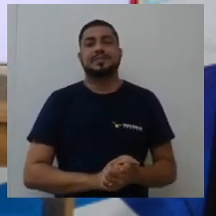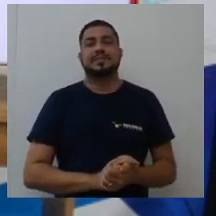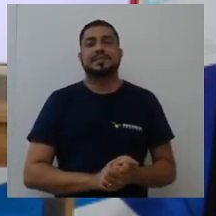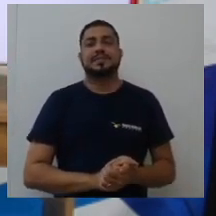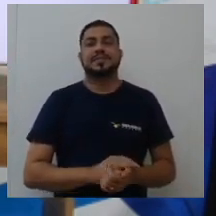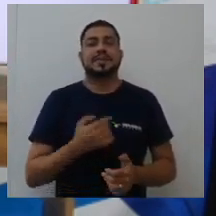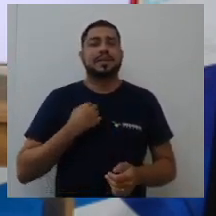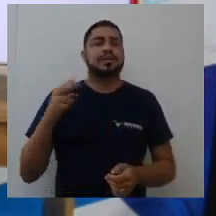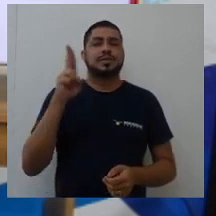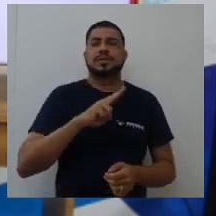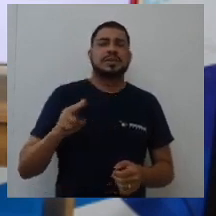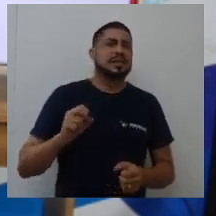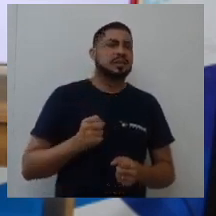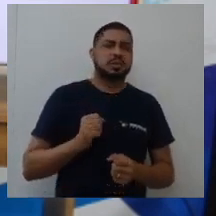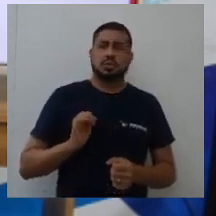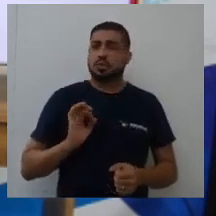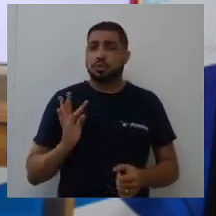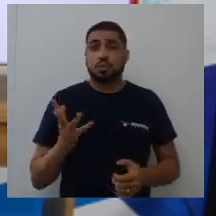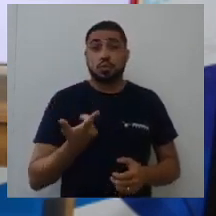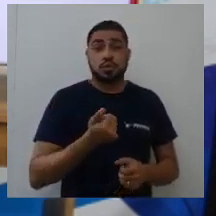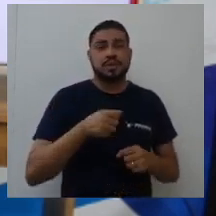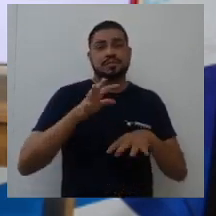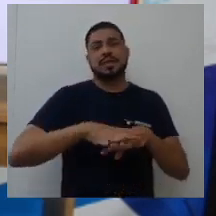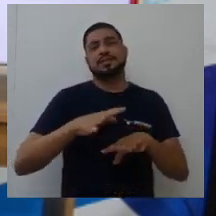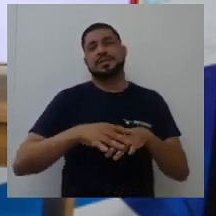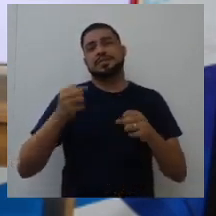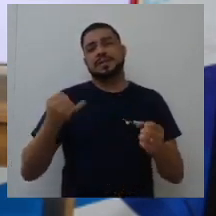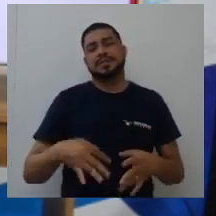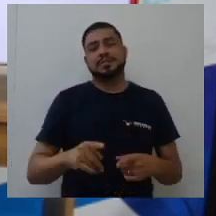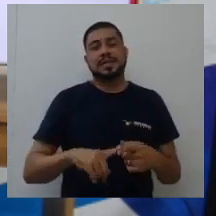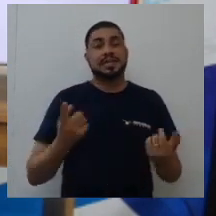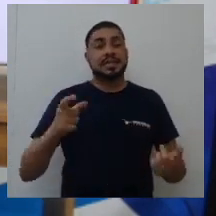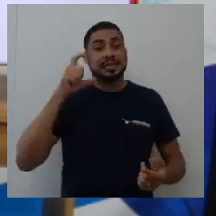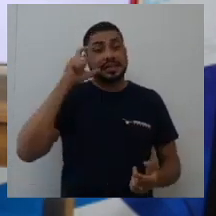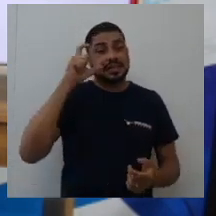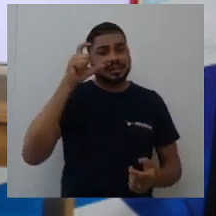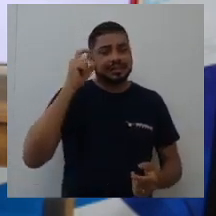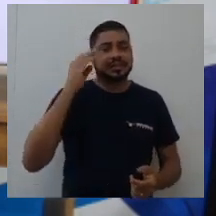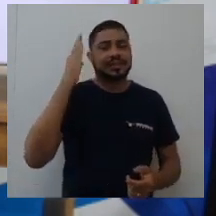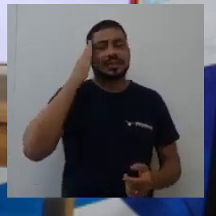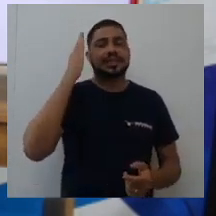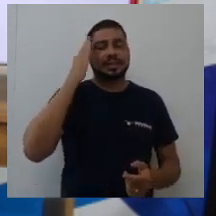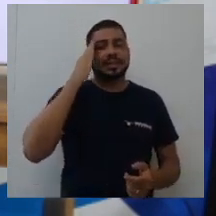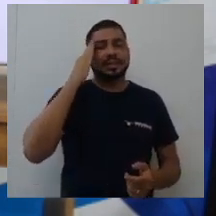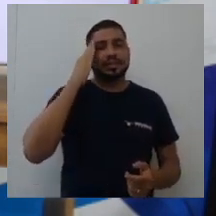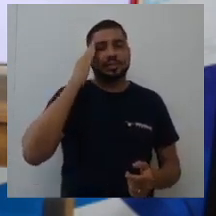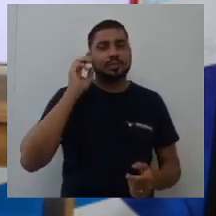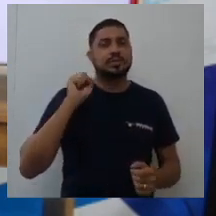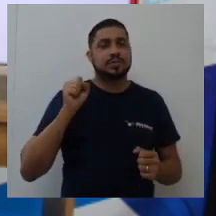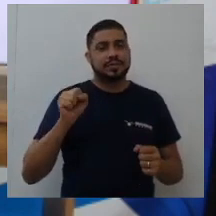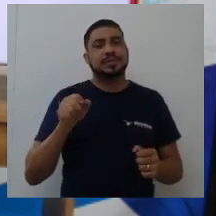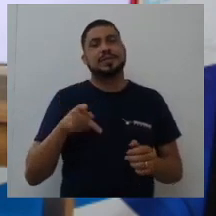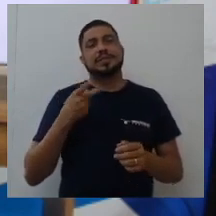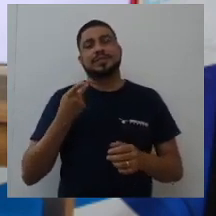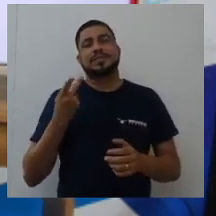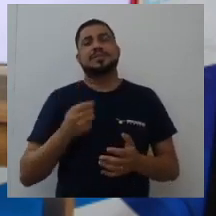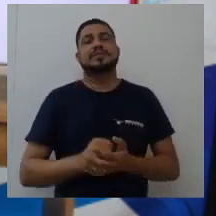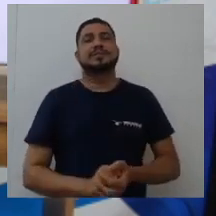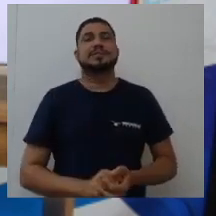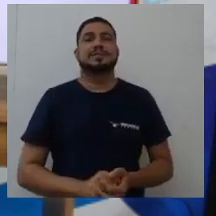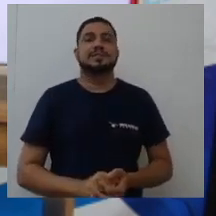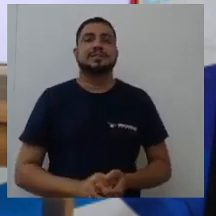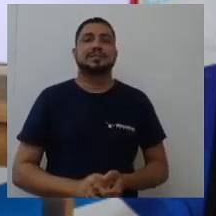Eu ia usar toda a minha matemática aqui para explicar, mas é interessante aqui a gente entender aqui o que é que ela está dizendo aqui, ó. Ó só.